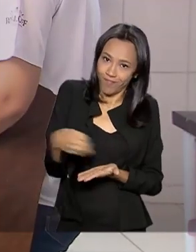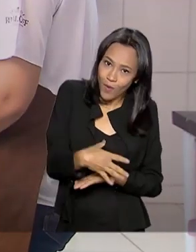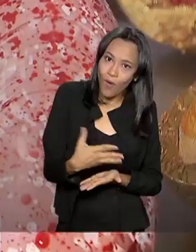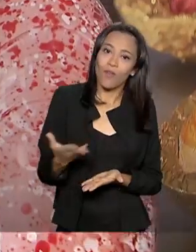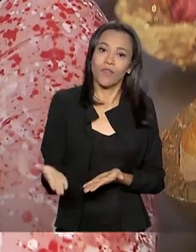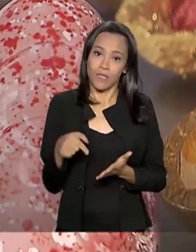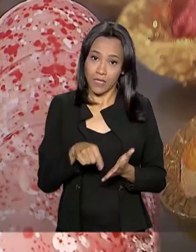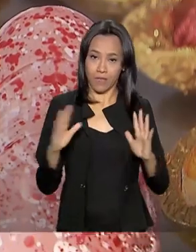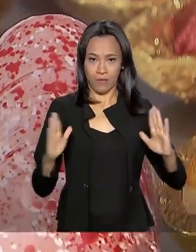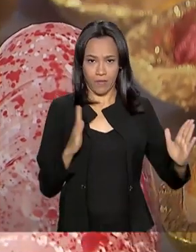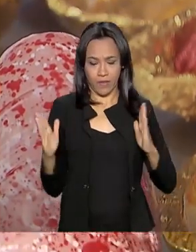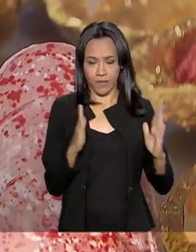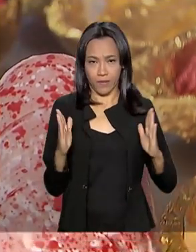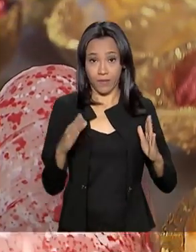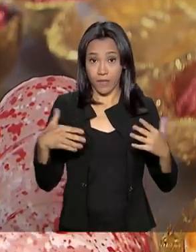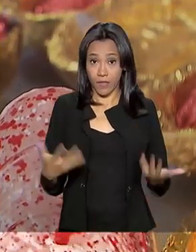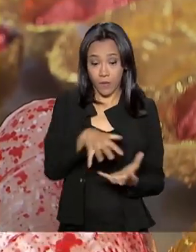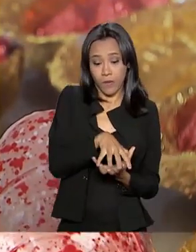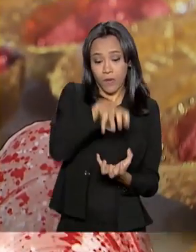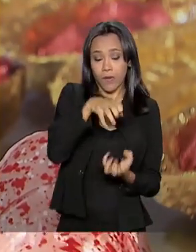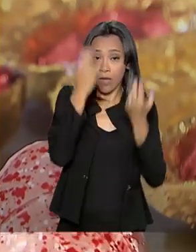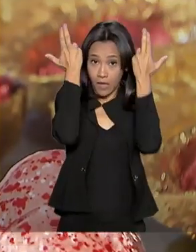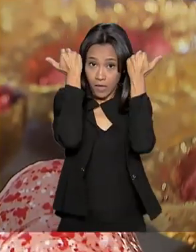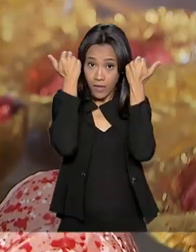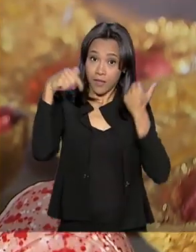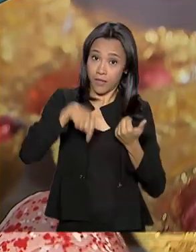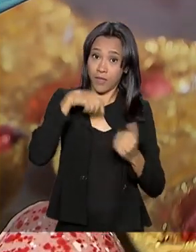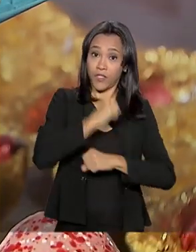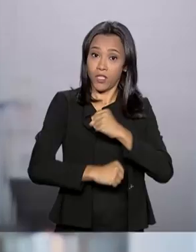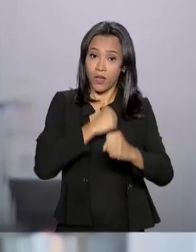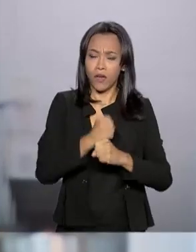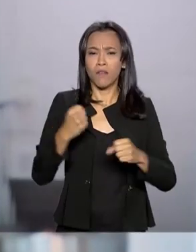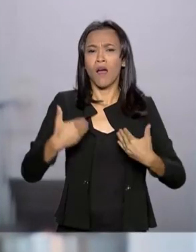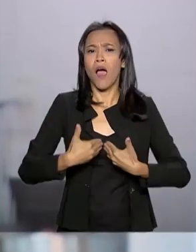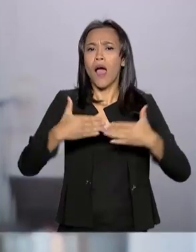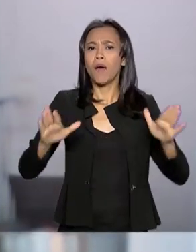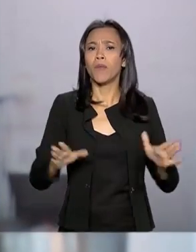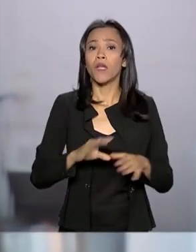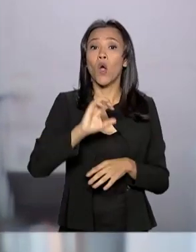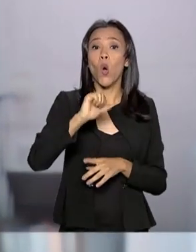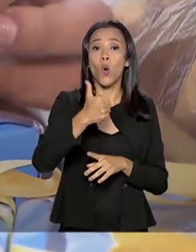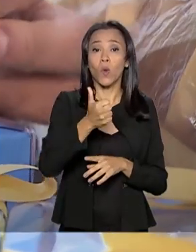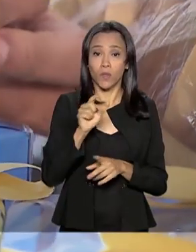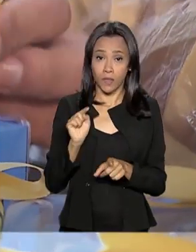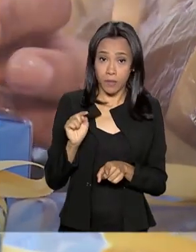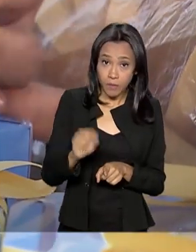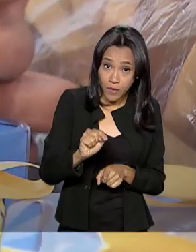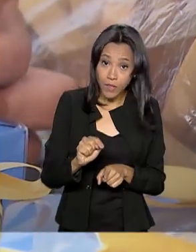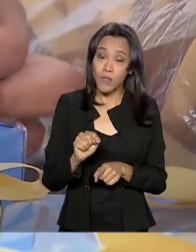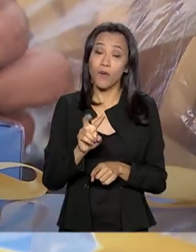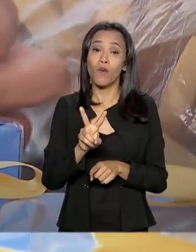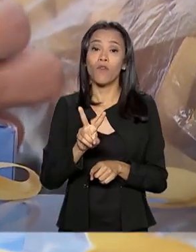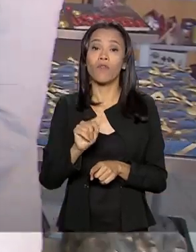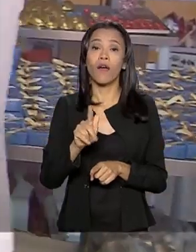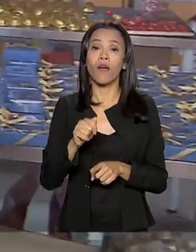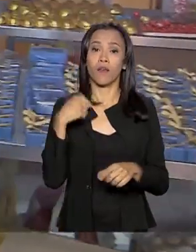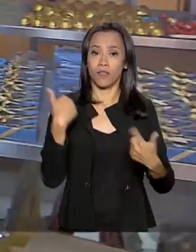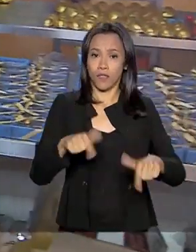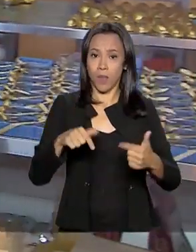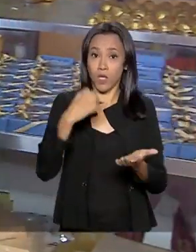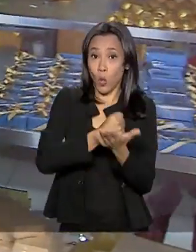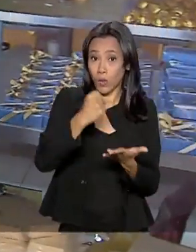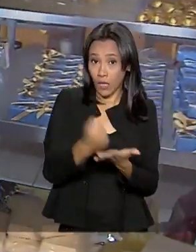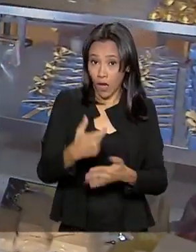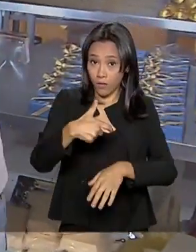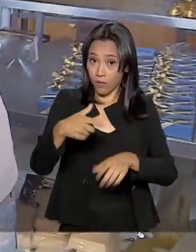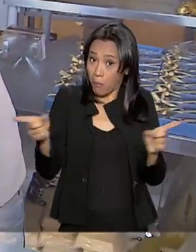temporada a páscoa deste ano deve abrir cerca de 11 mil vagas de trabalho temporário esse